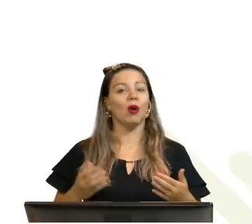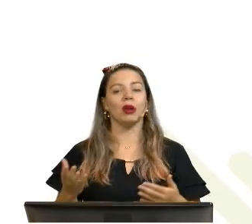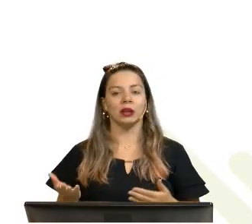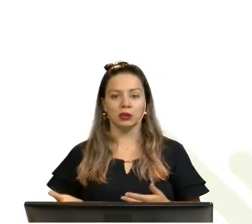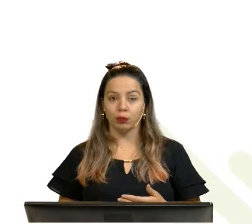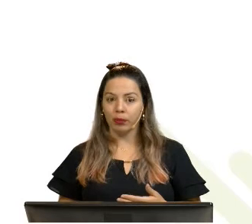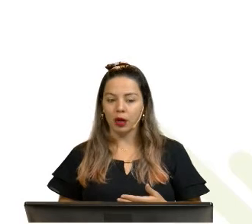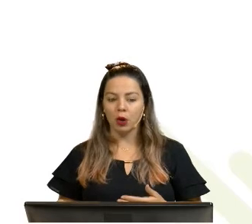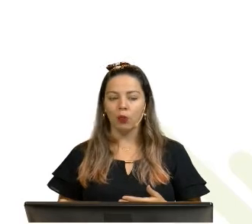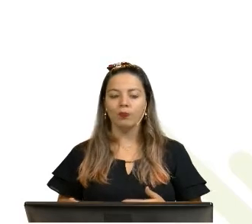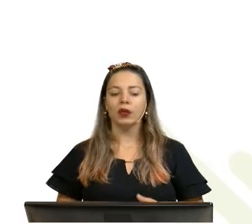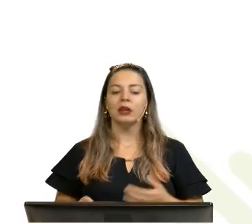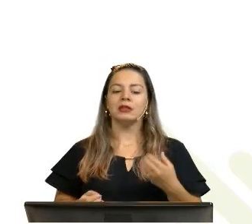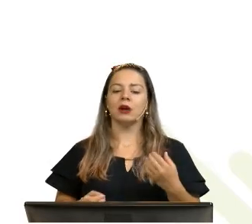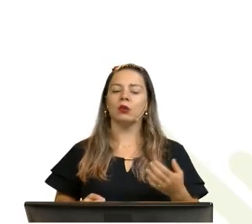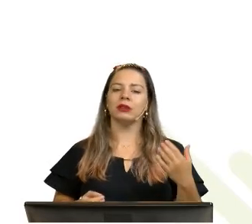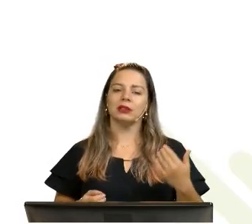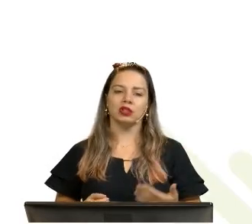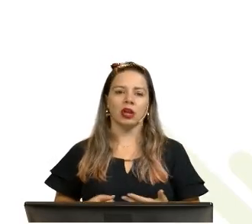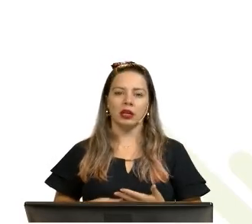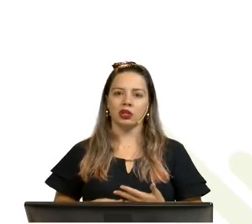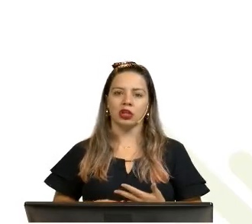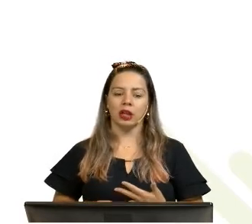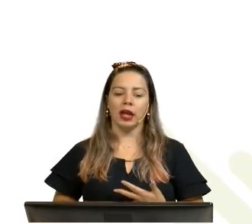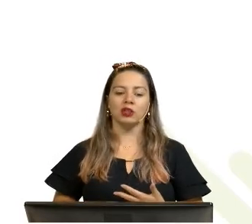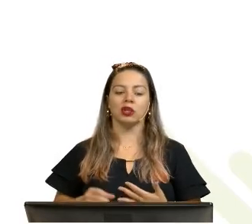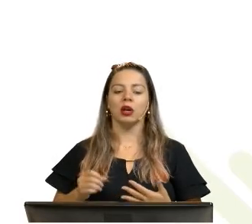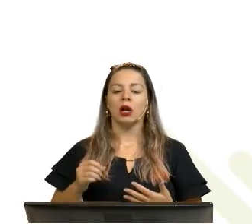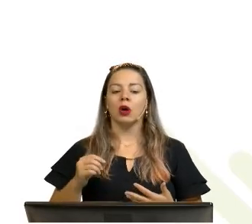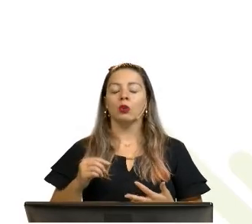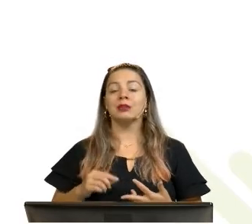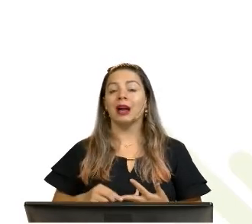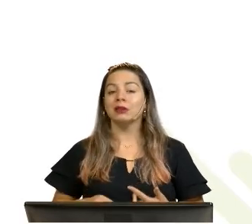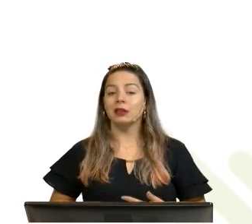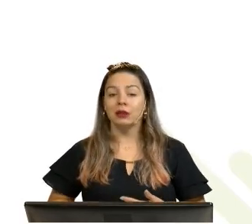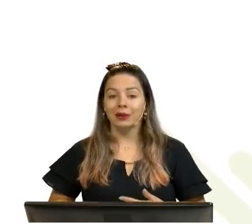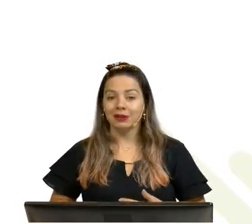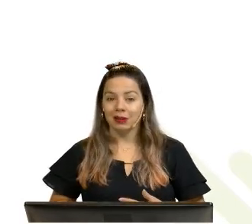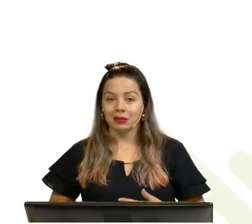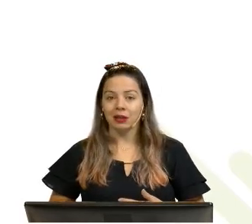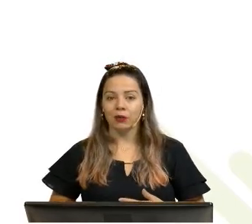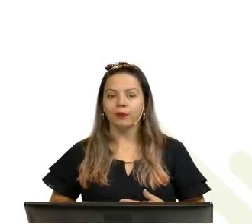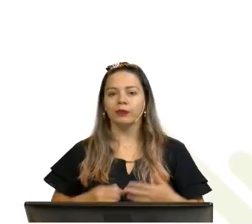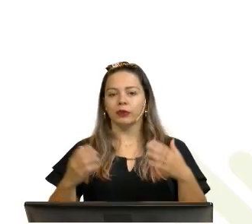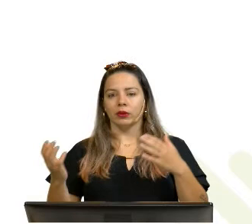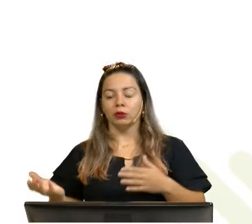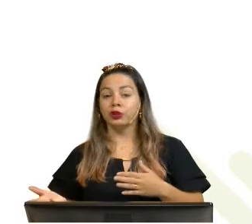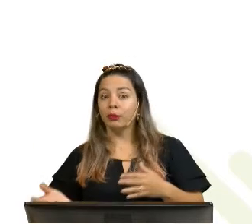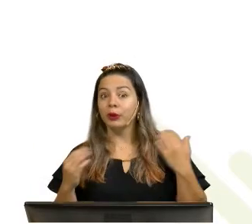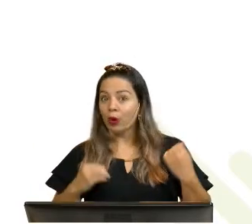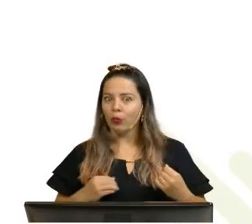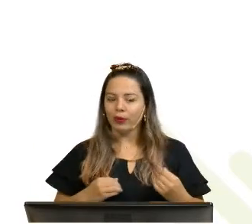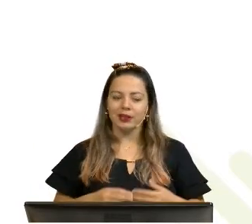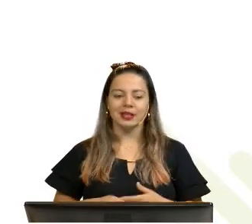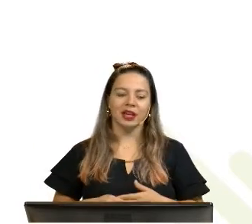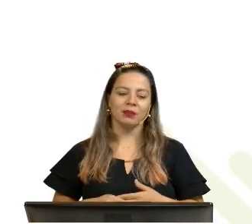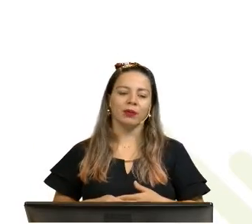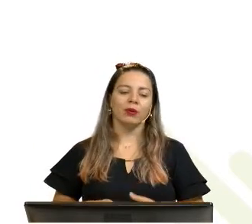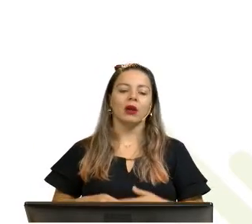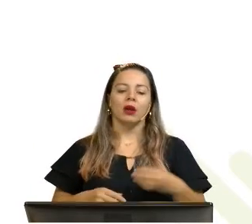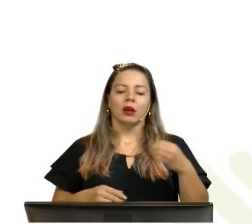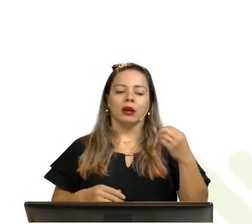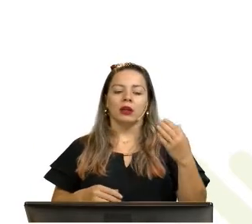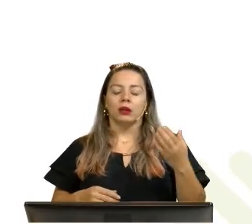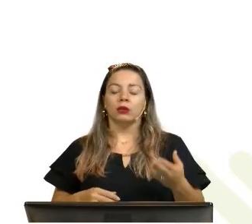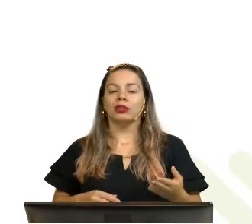alcoólicas o pão são úteis engenharia genética usados na alimentação o champignon por exemplo